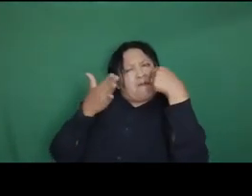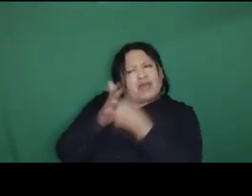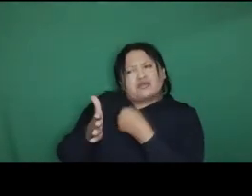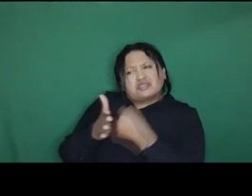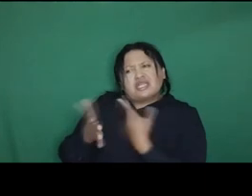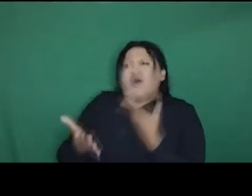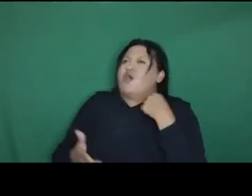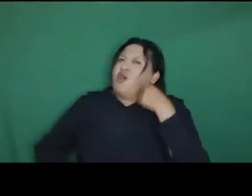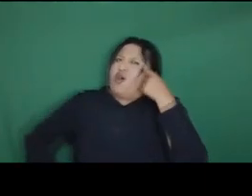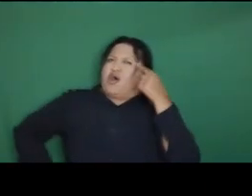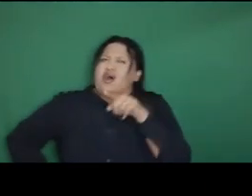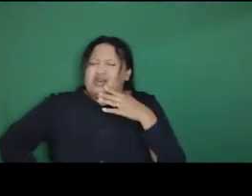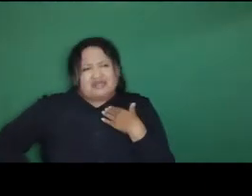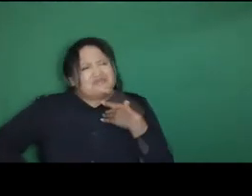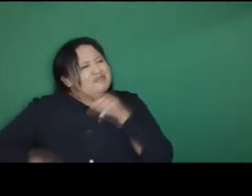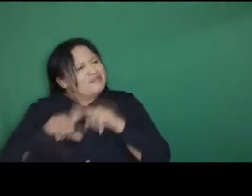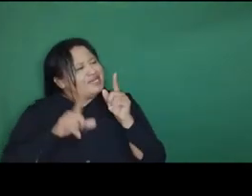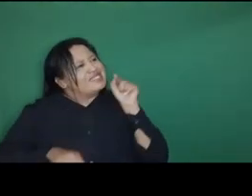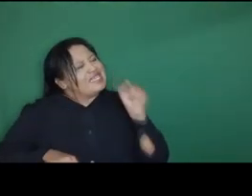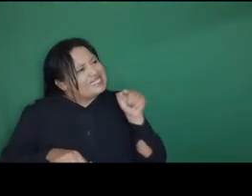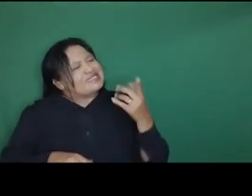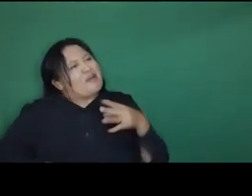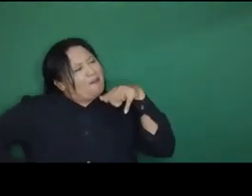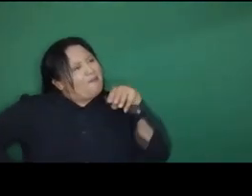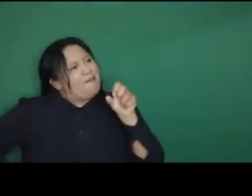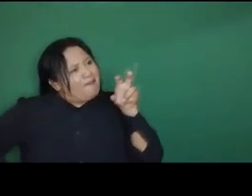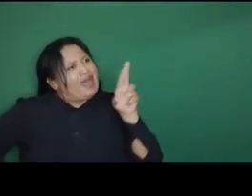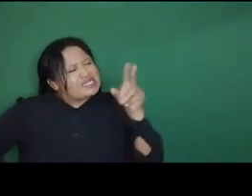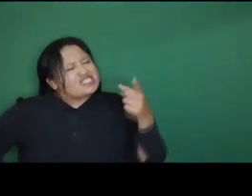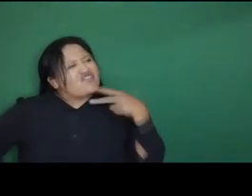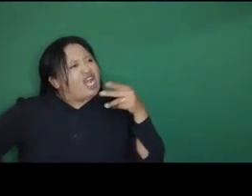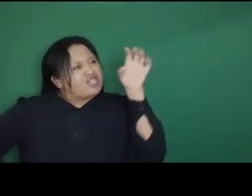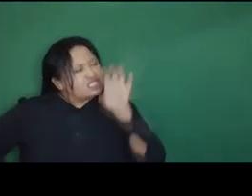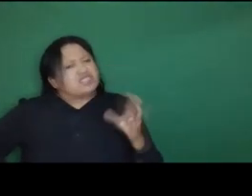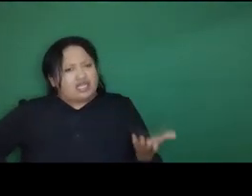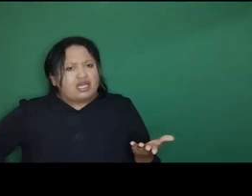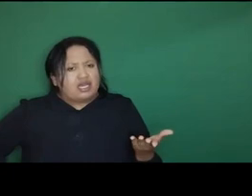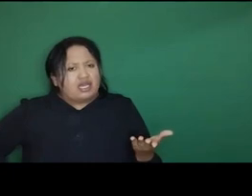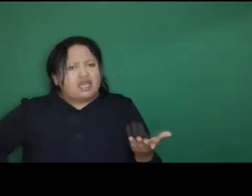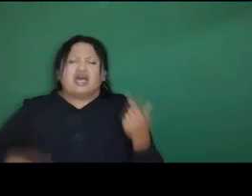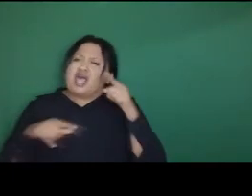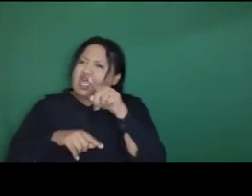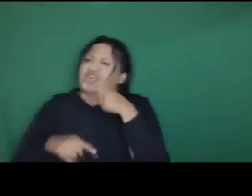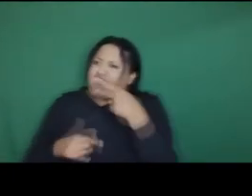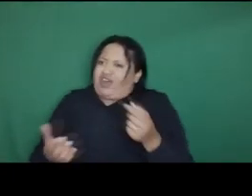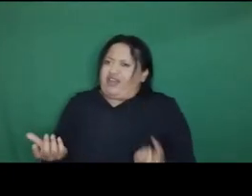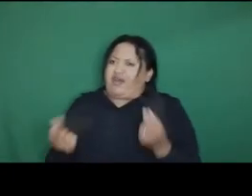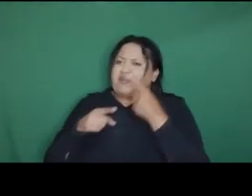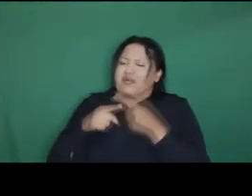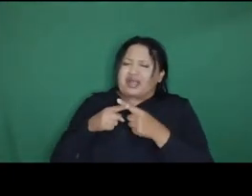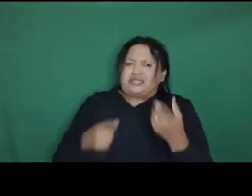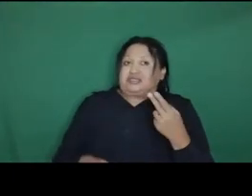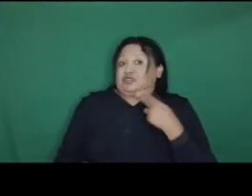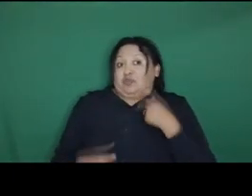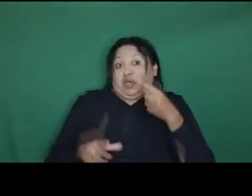aí de estado né ele não falava Porque então não pode ser a b de sociedade sociedade ele não